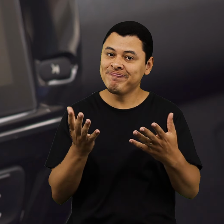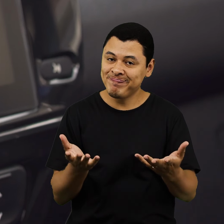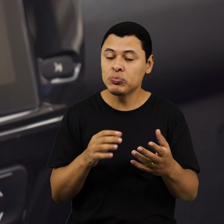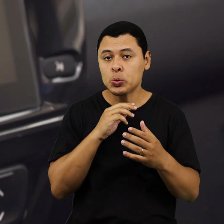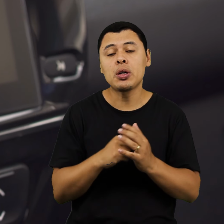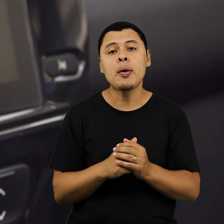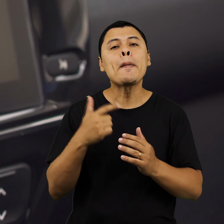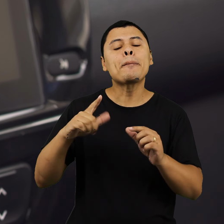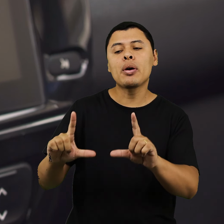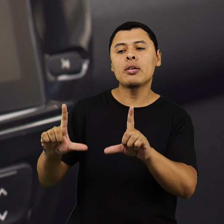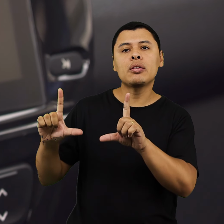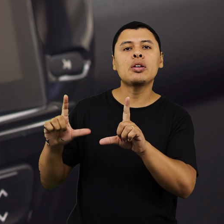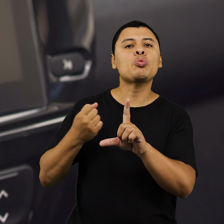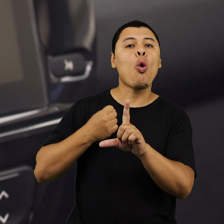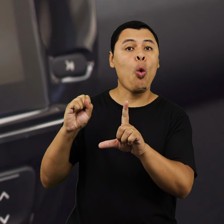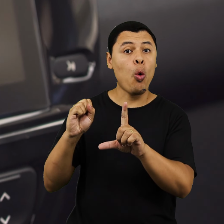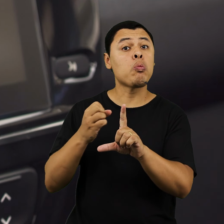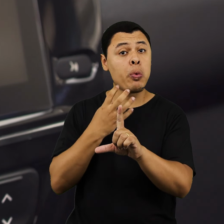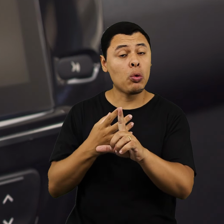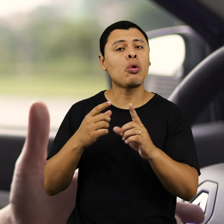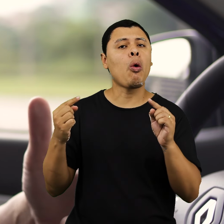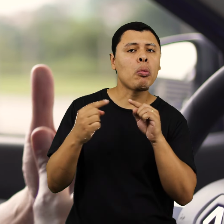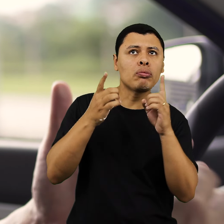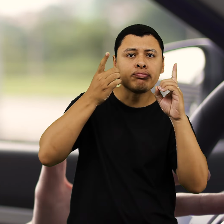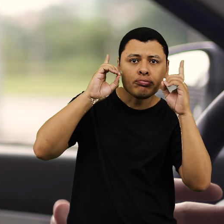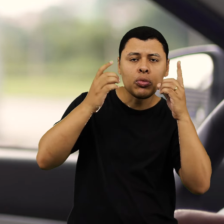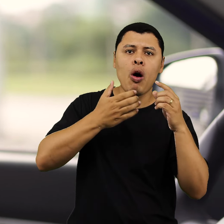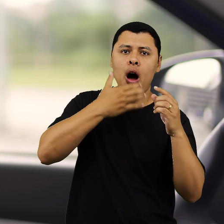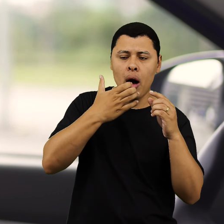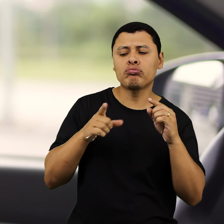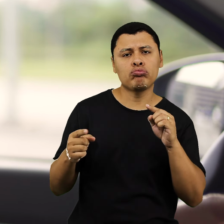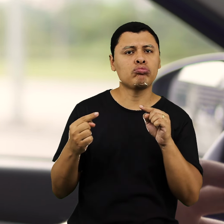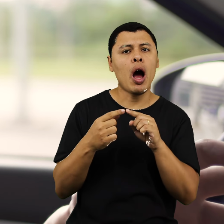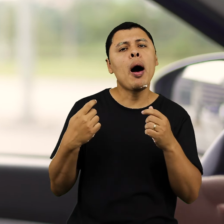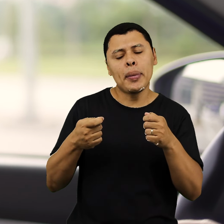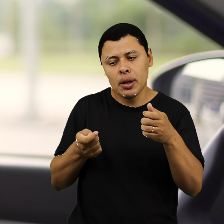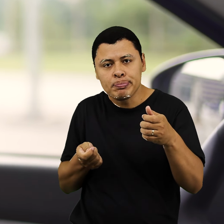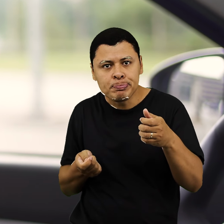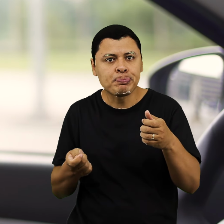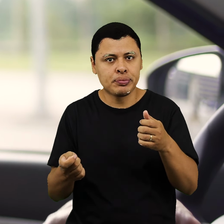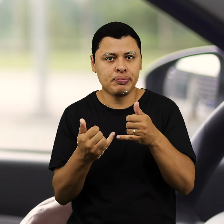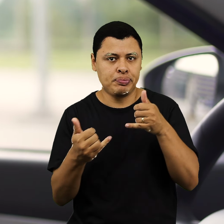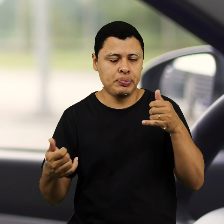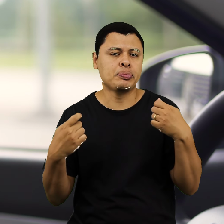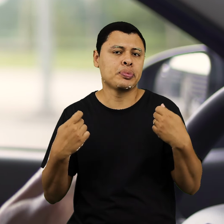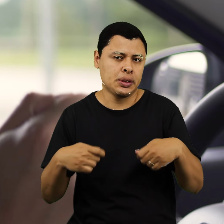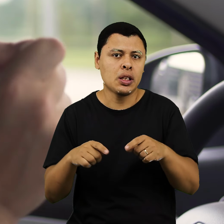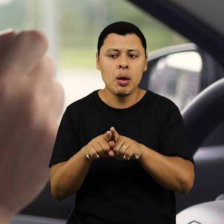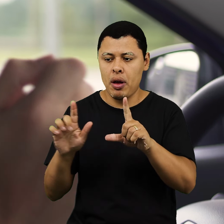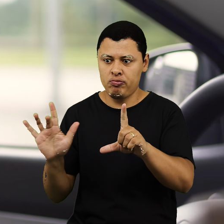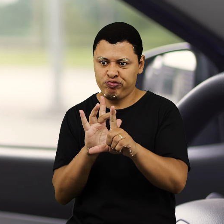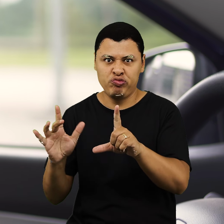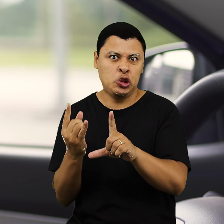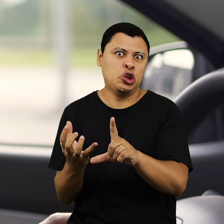8 polegadas, conectividade Android Auto e Apple CarPlay. Evidentemente aqui uma tela de resolução um pouco mais simples, né? A conexão evidentemente também